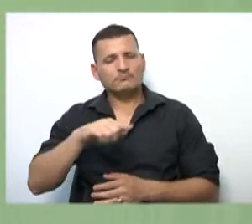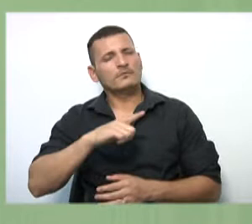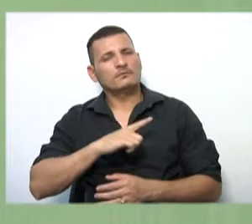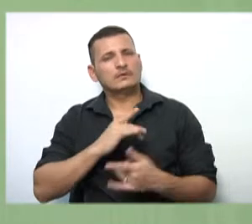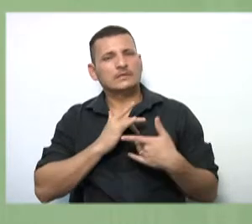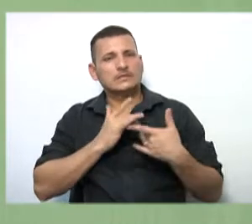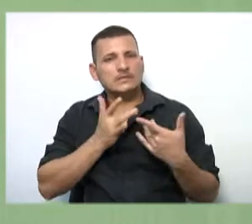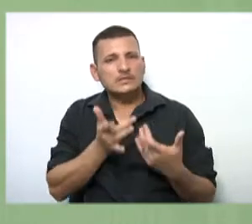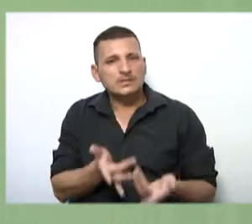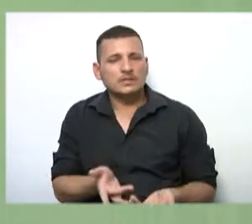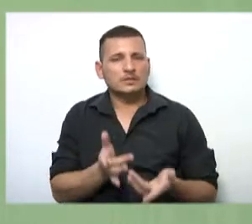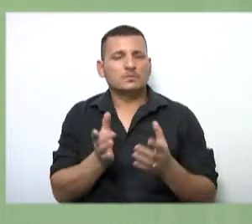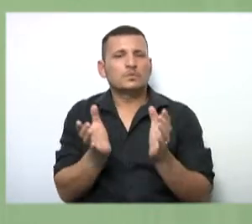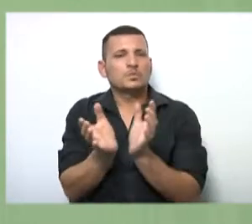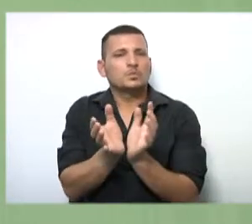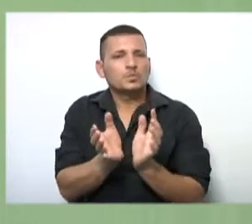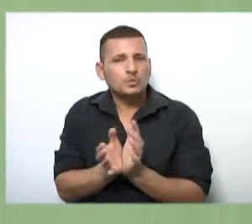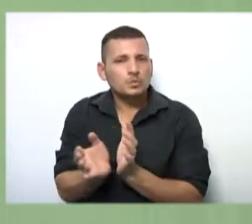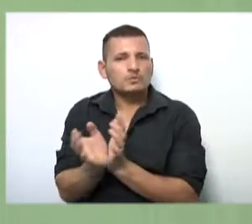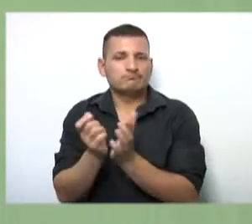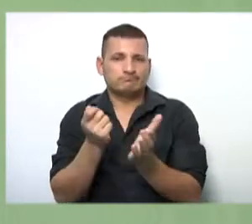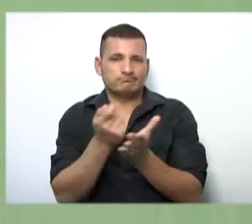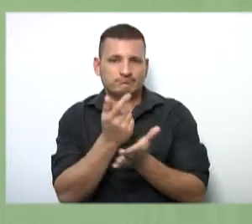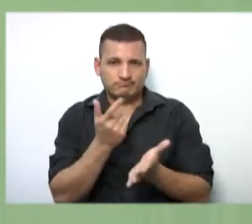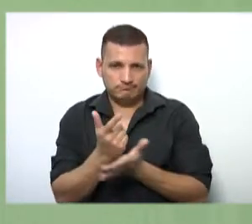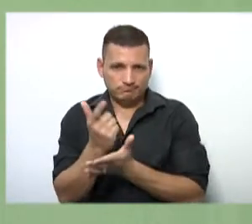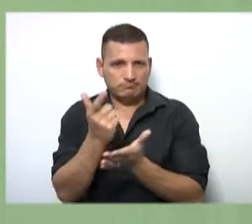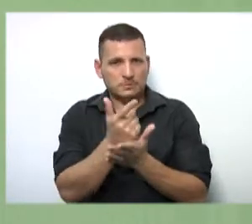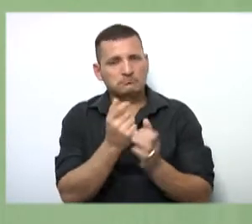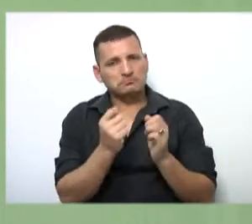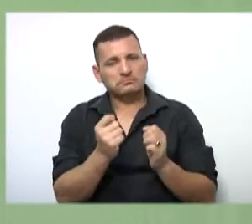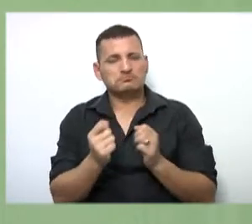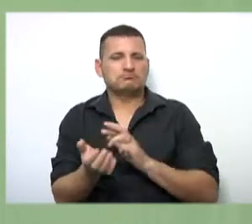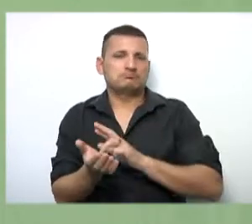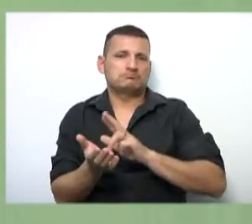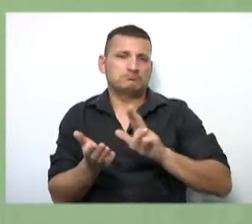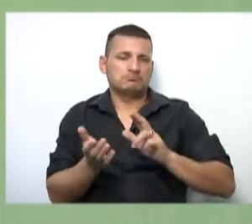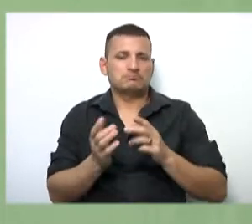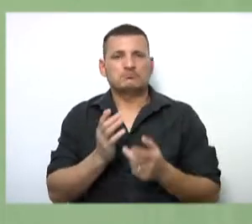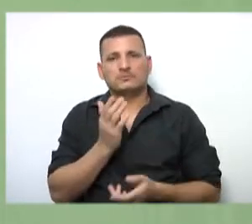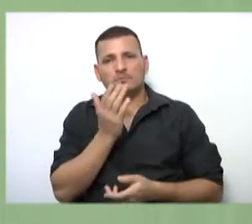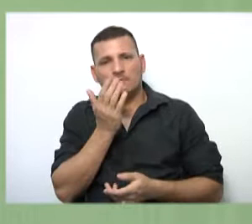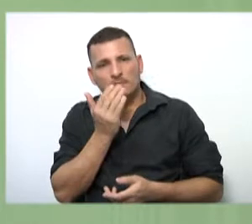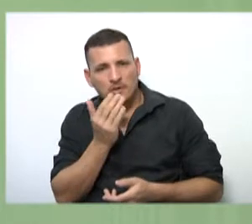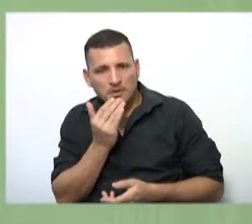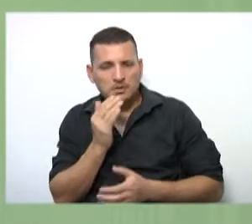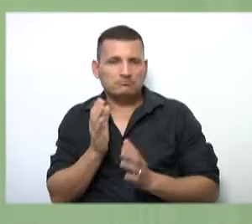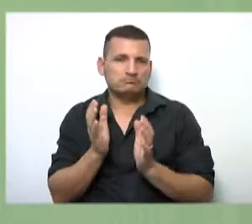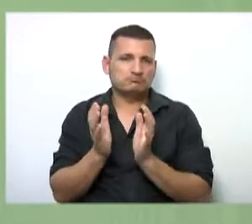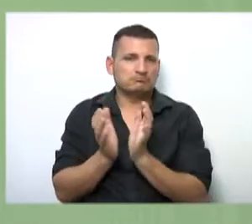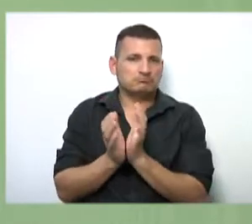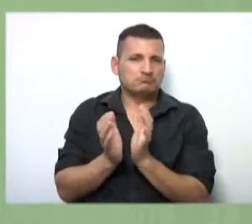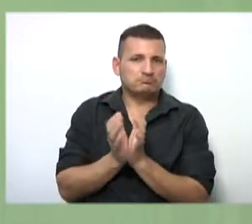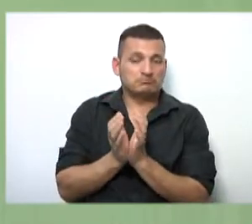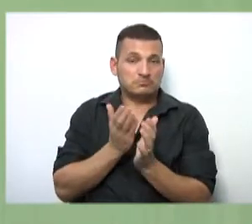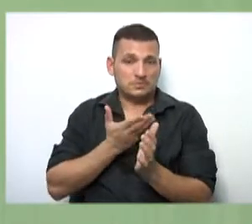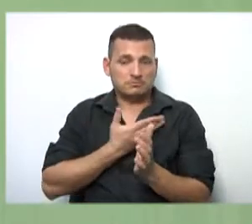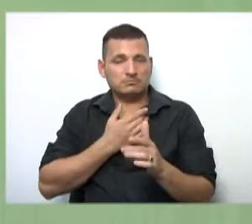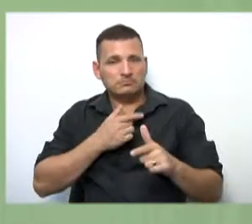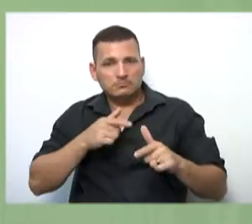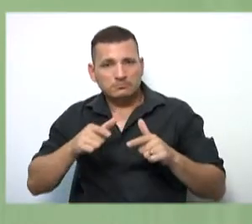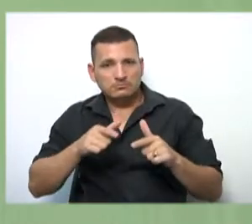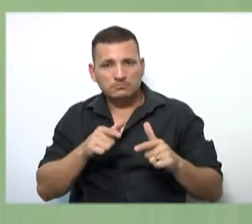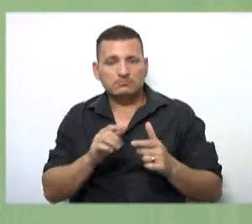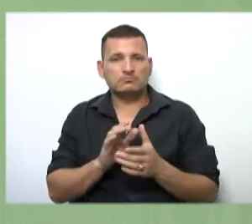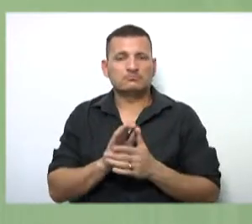seus cooperados. Podem ser produtos diversos, como alimentos para um grupo de colegas de trabalho, produtos